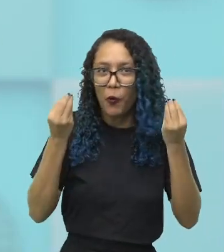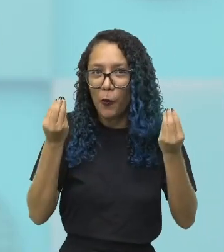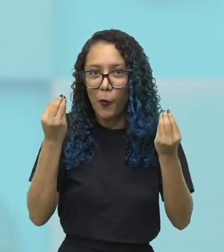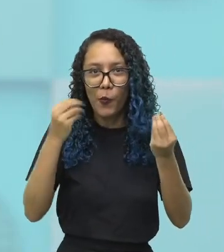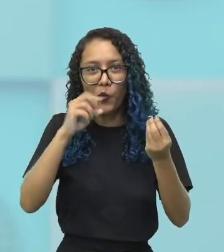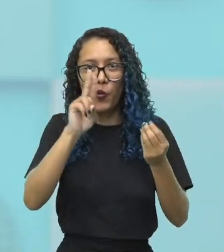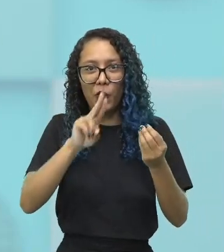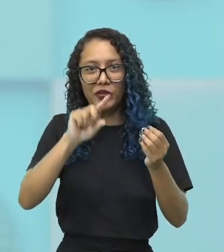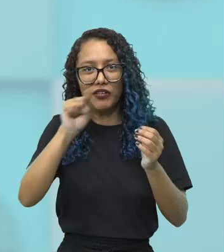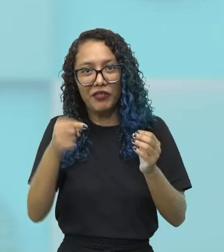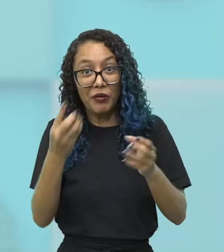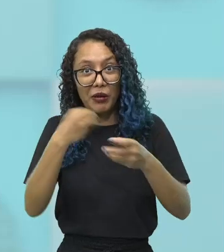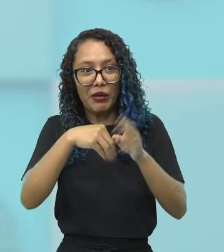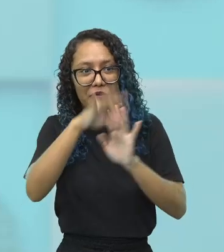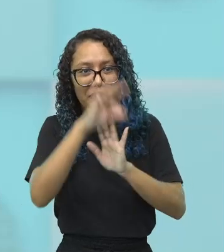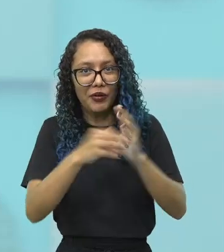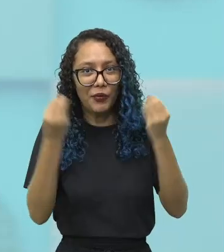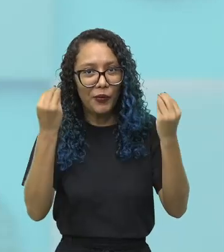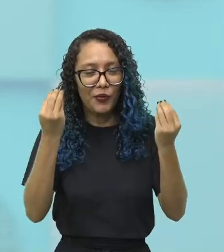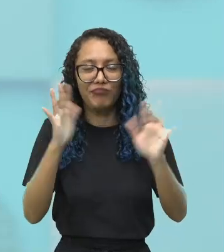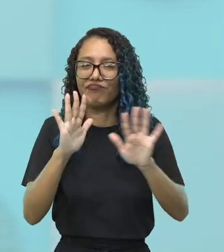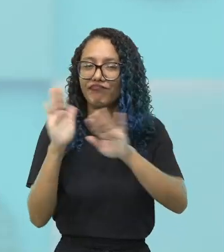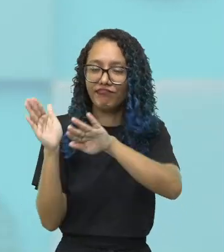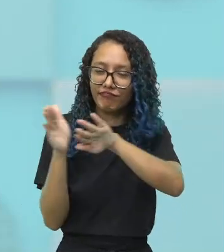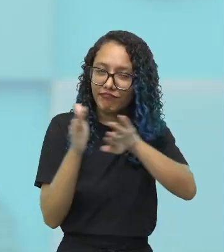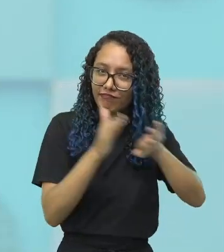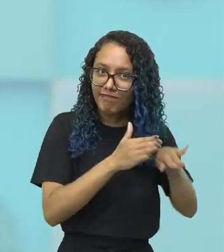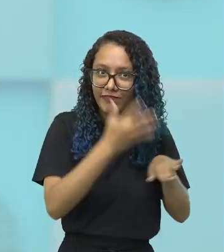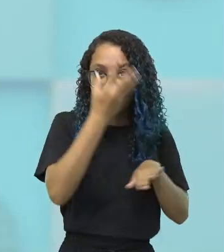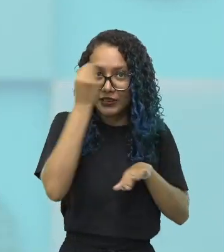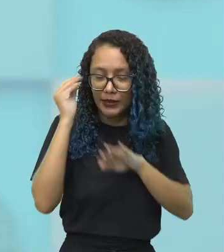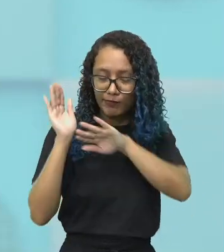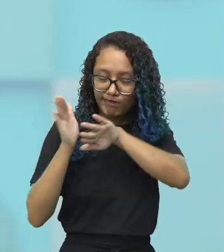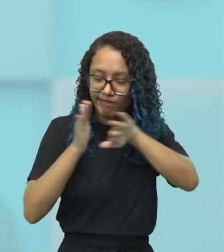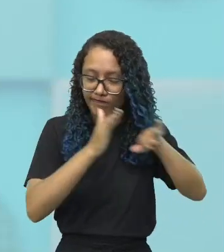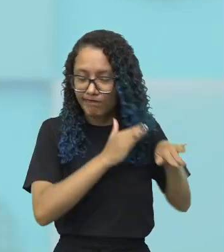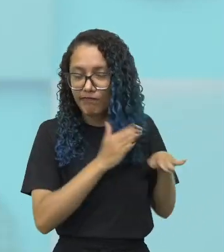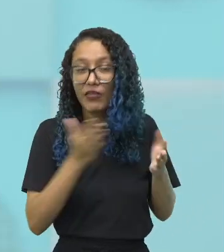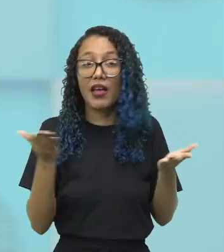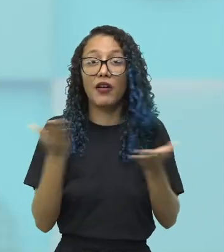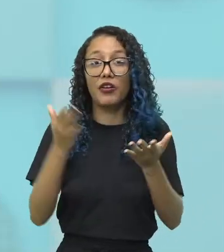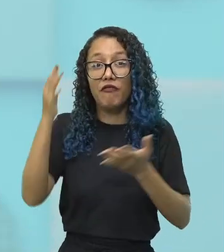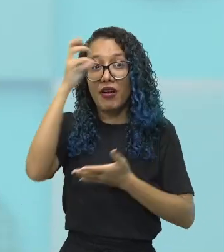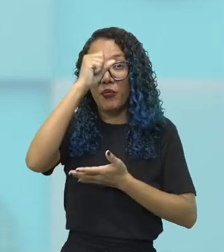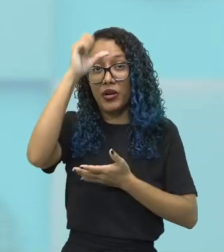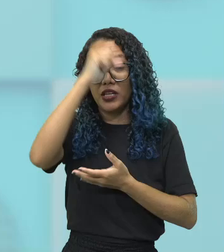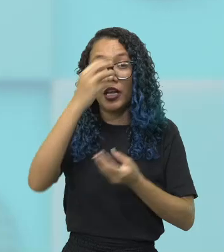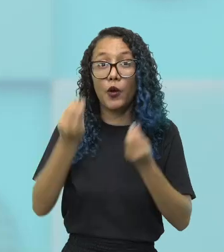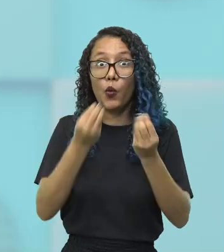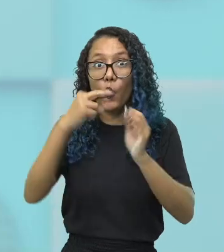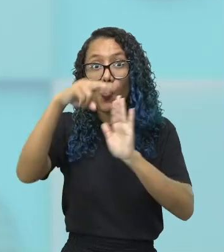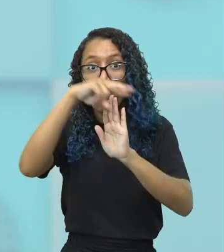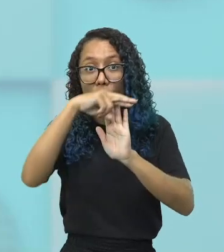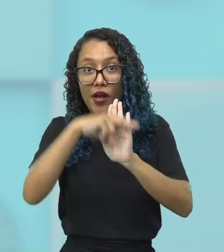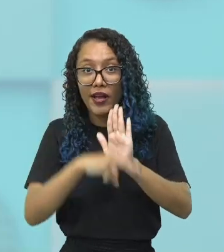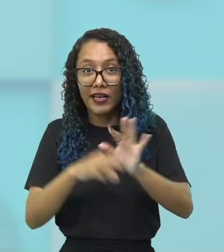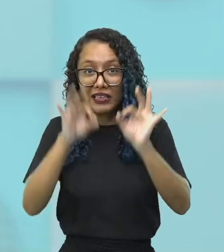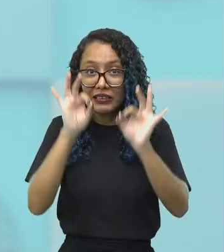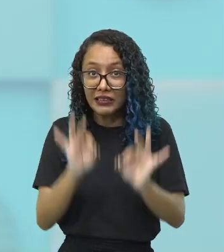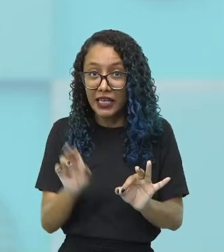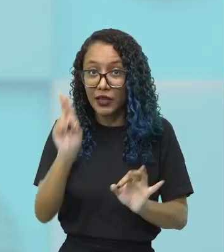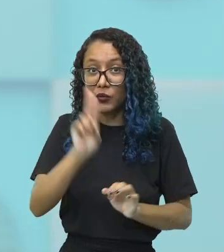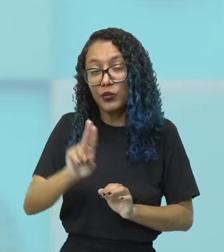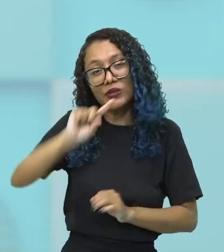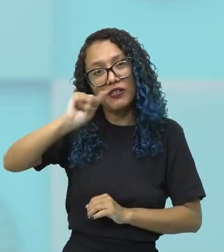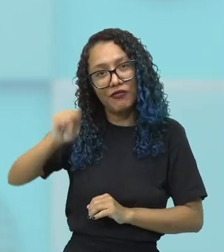Né? Então, não, tirem isso da cabeça de vocês e agora vamos aprender as regras para usar a